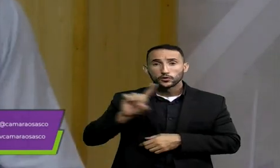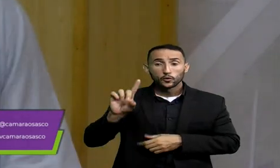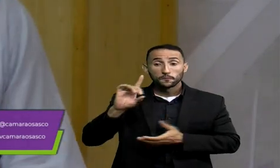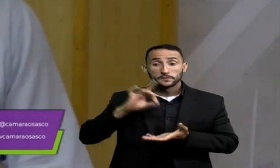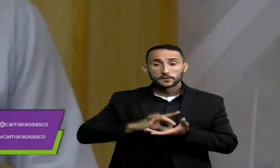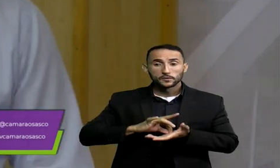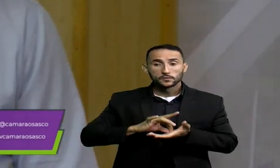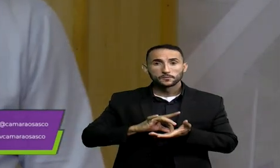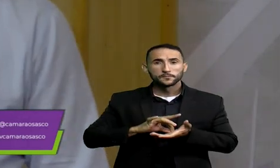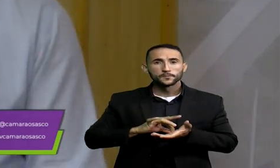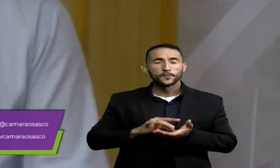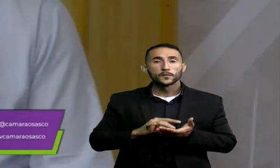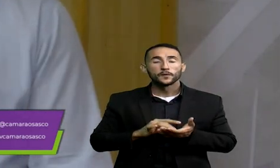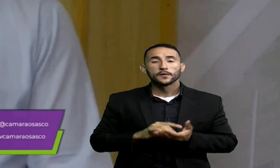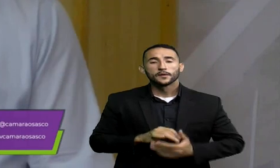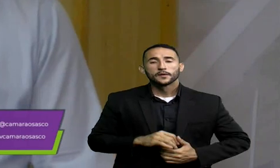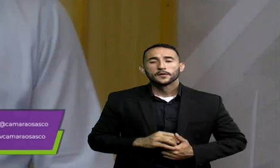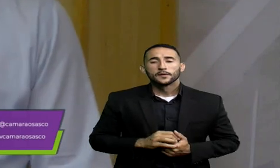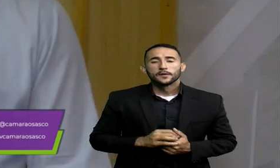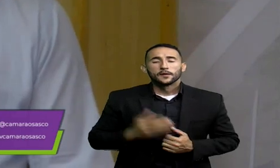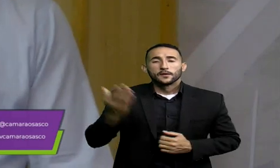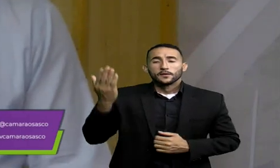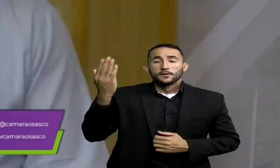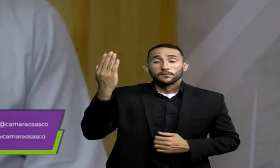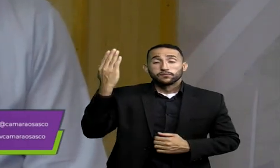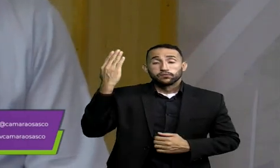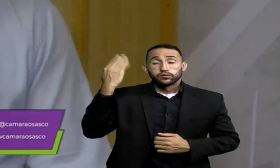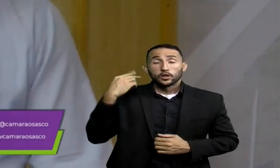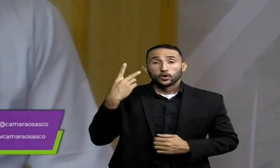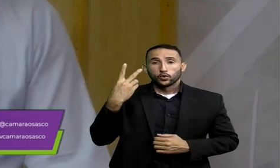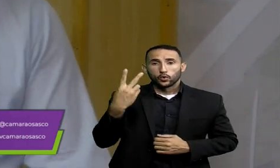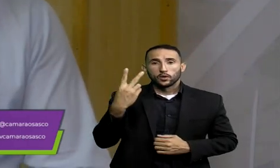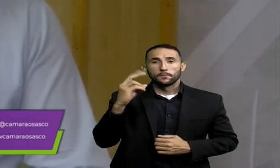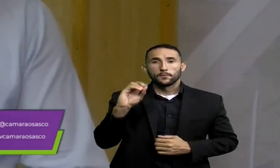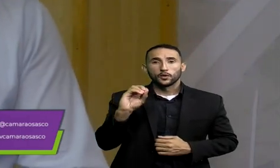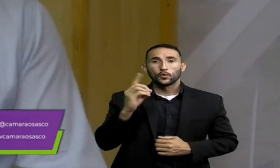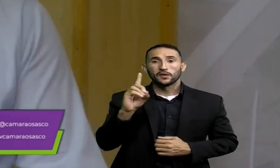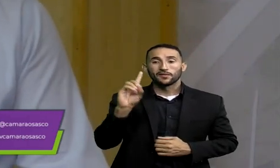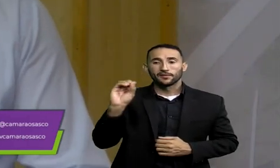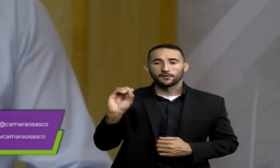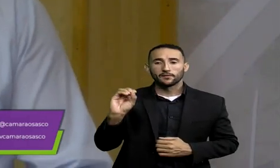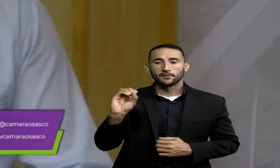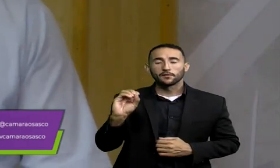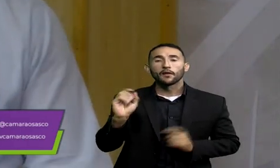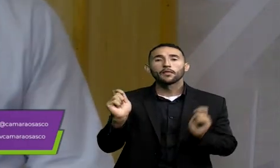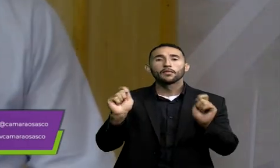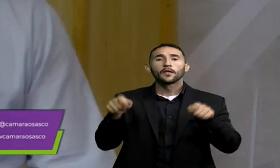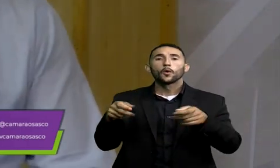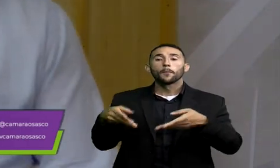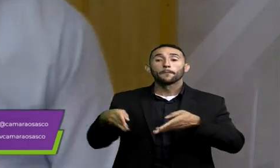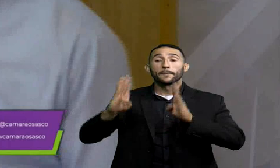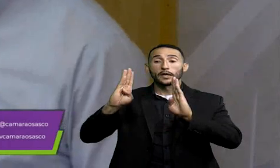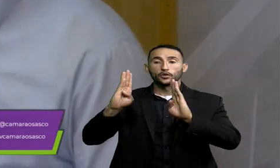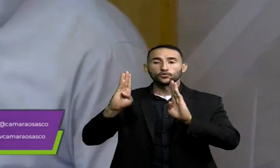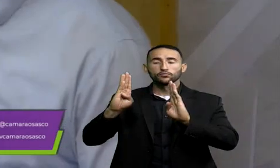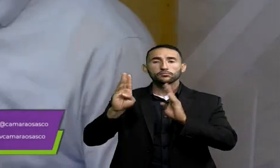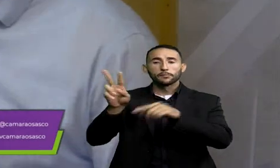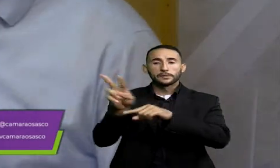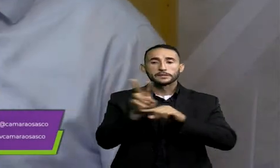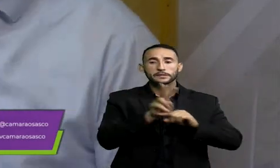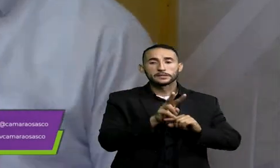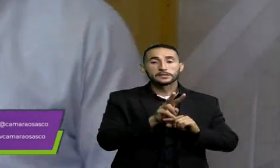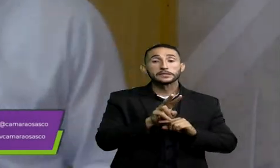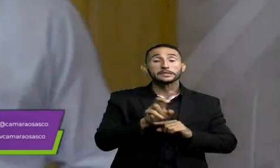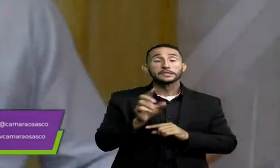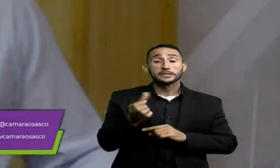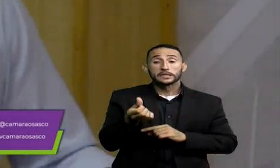específica senhor presidente desde 2010 a data de concessão do prédio da fita é de 6 de dezembro